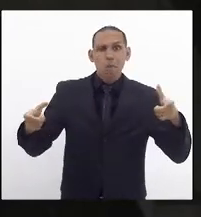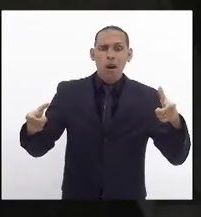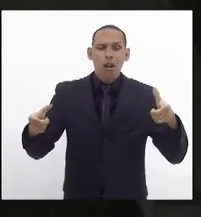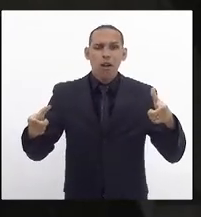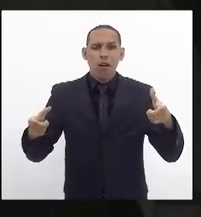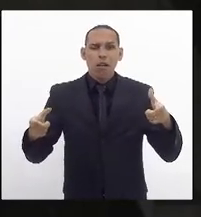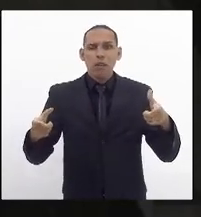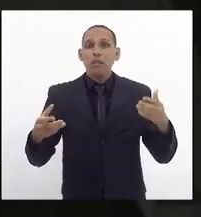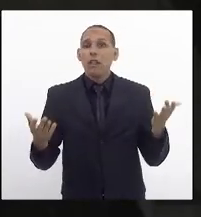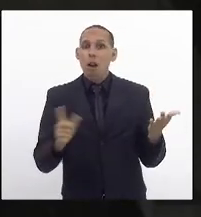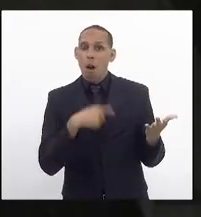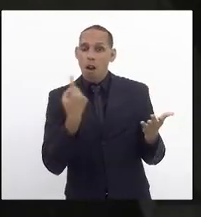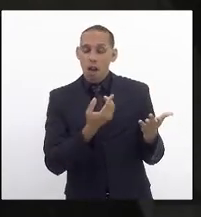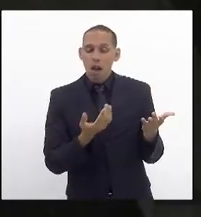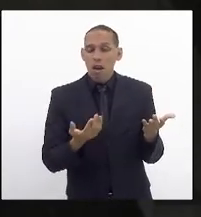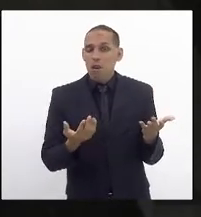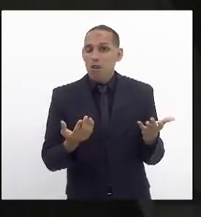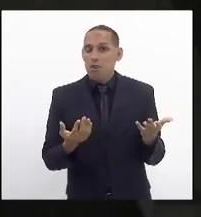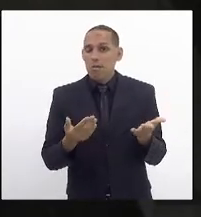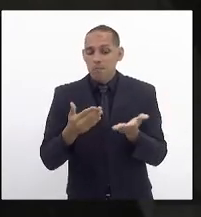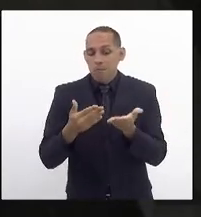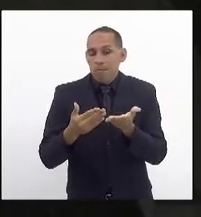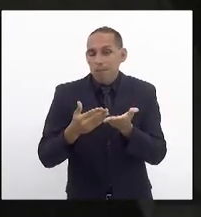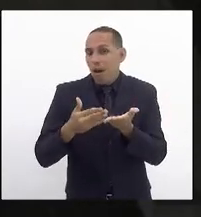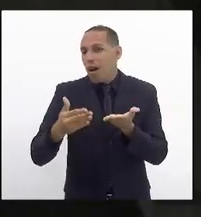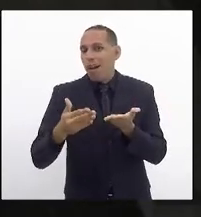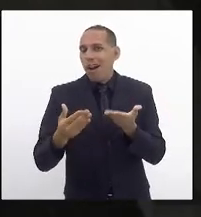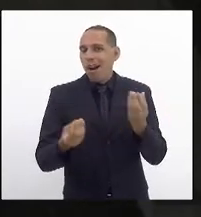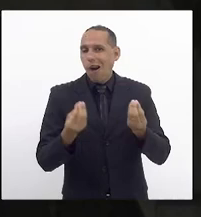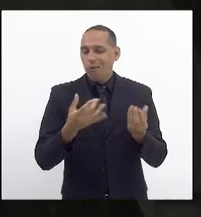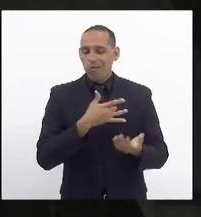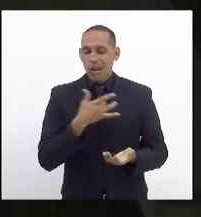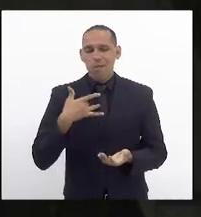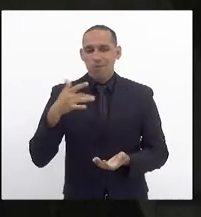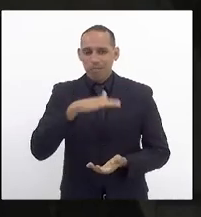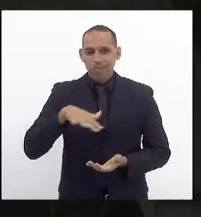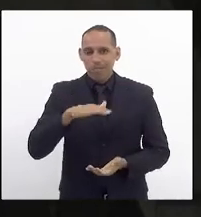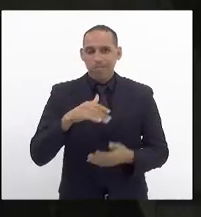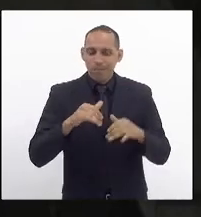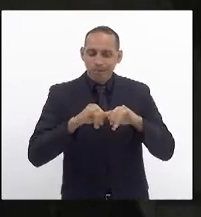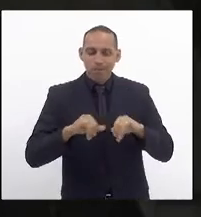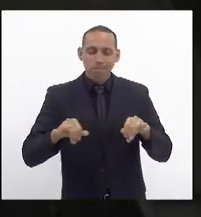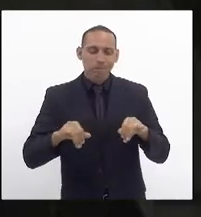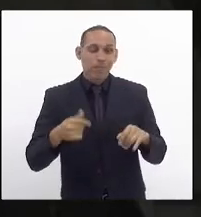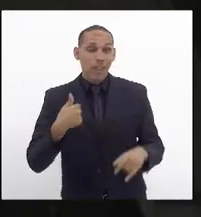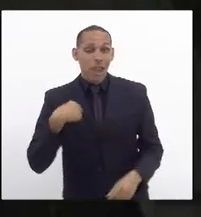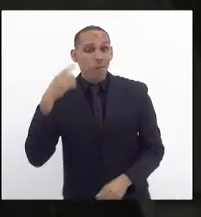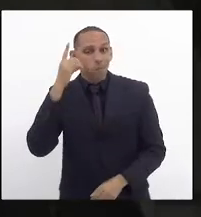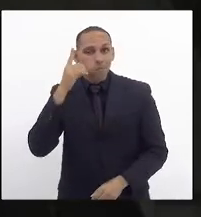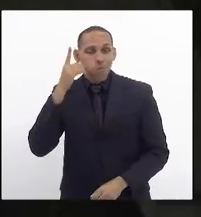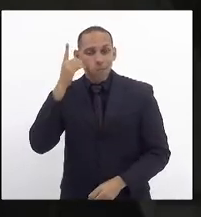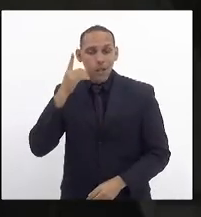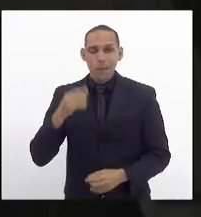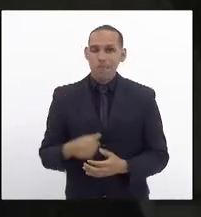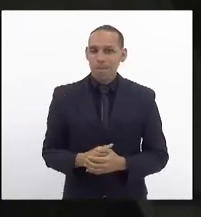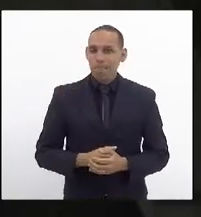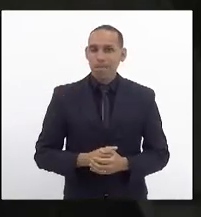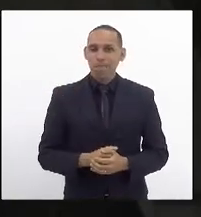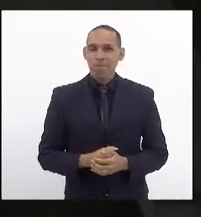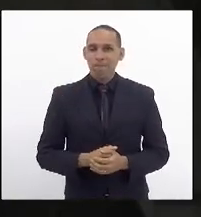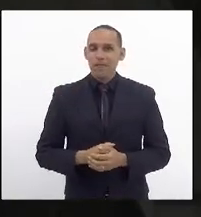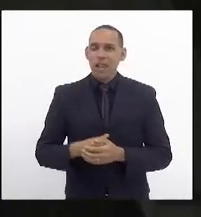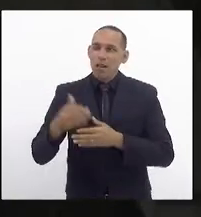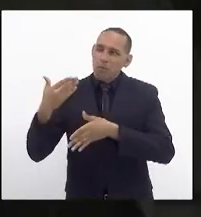então começamos aqui pela área da saúde Olá eu sou deputado E